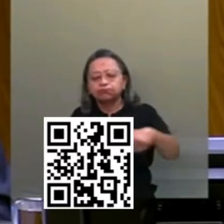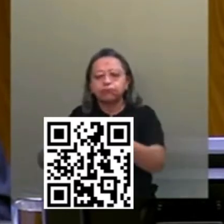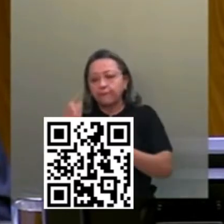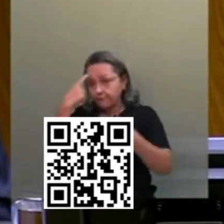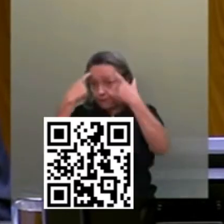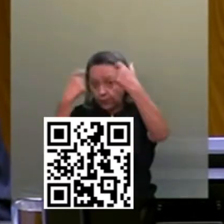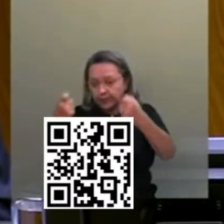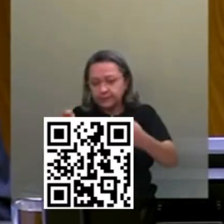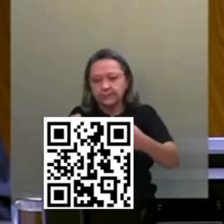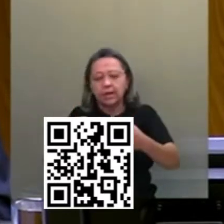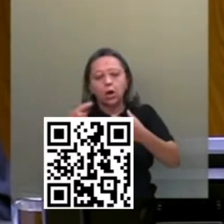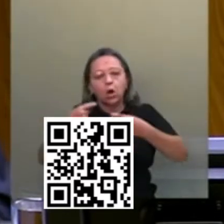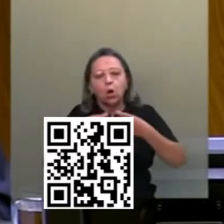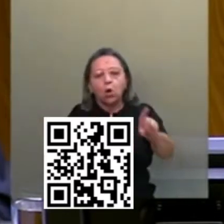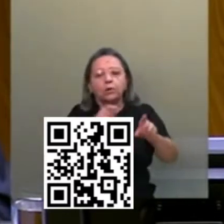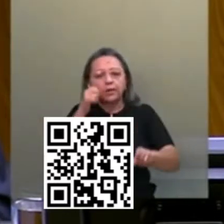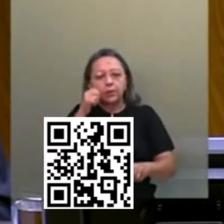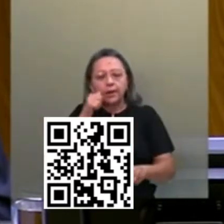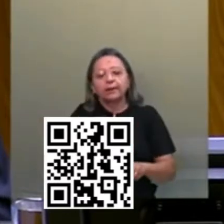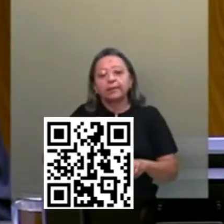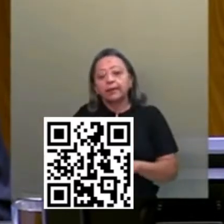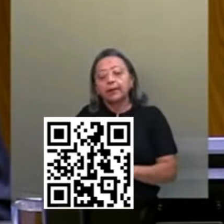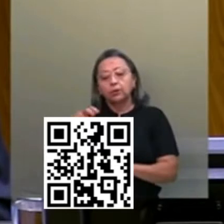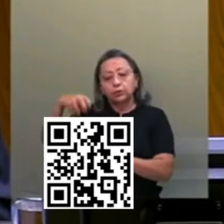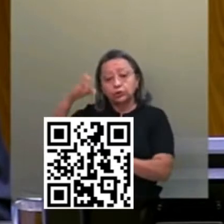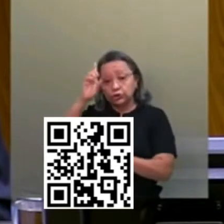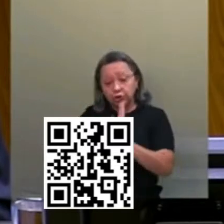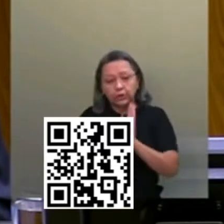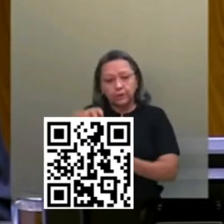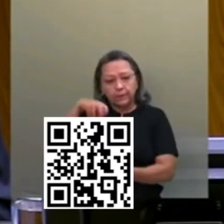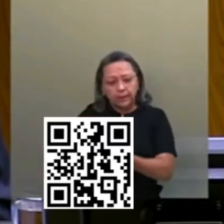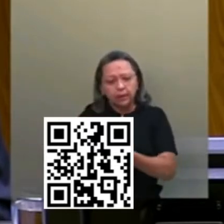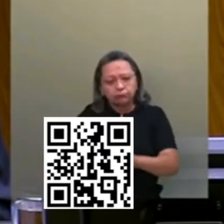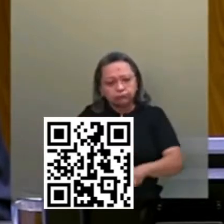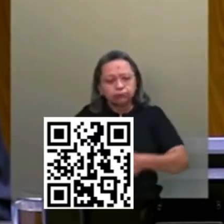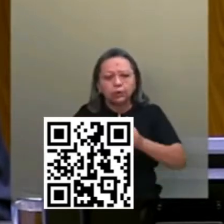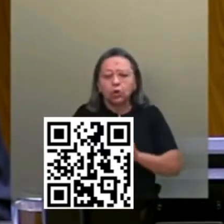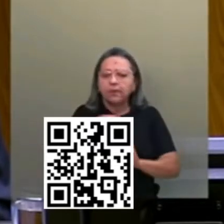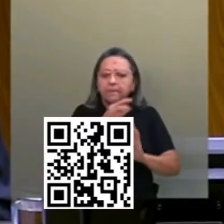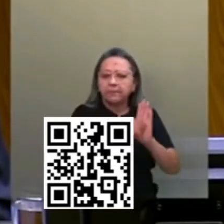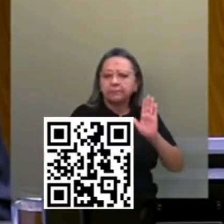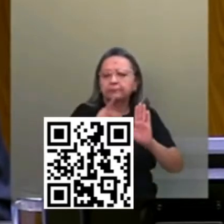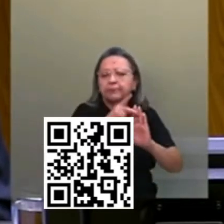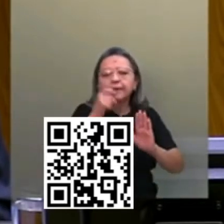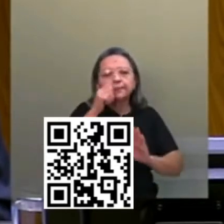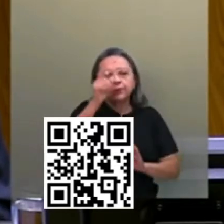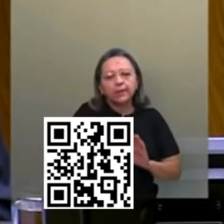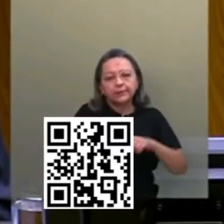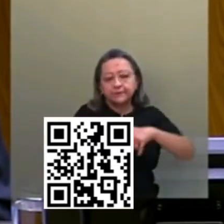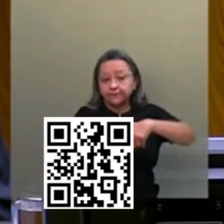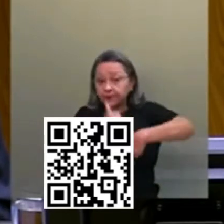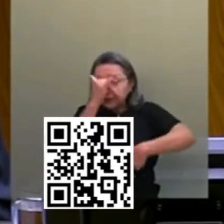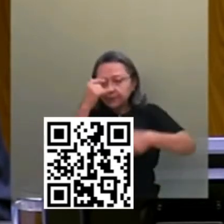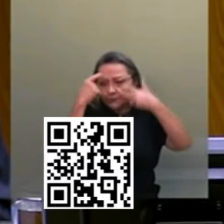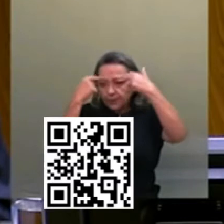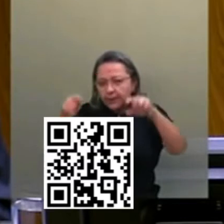contra a mulher. E no campo do direito penal, rememoro a criação de novas medidas protetivas para as mulheres vítimas de